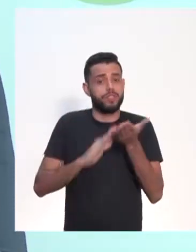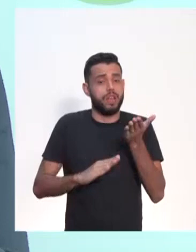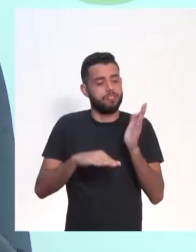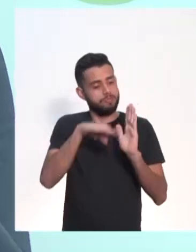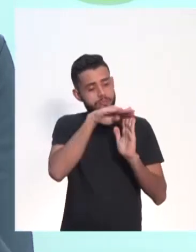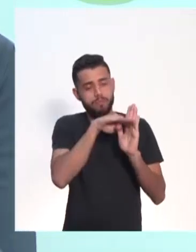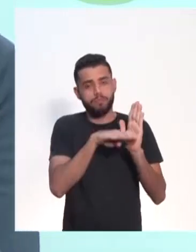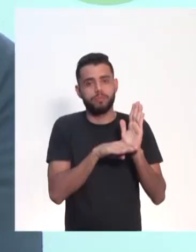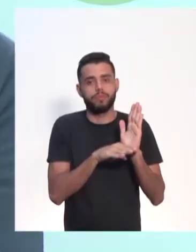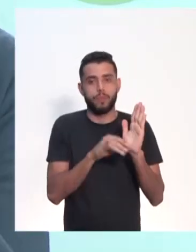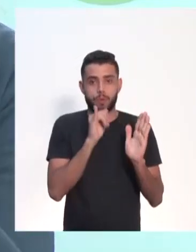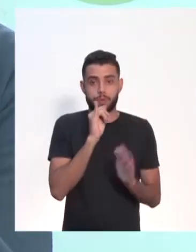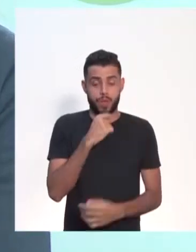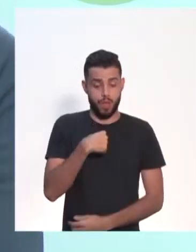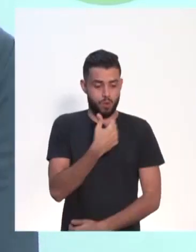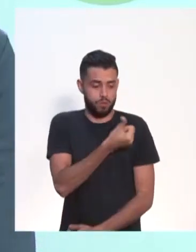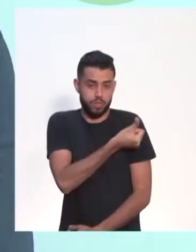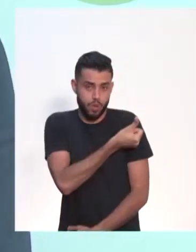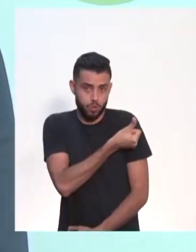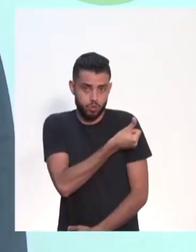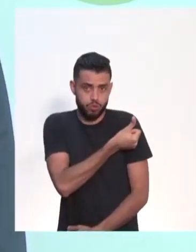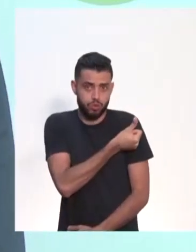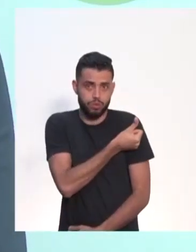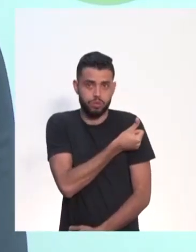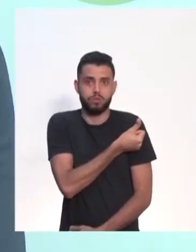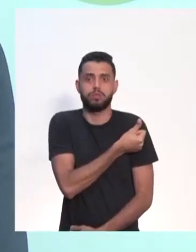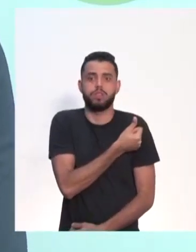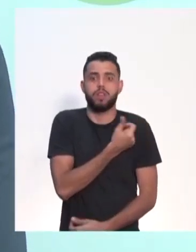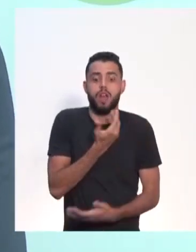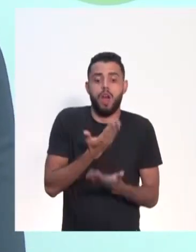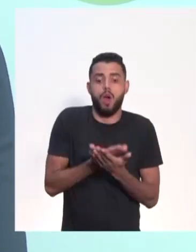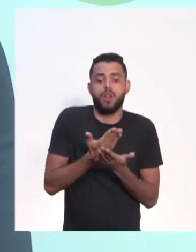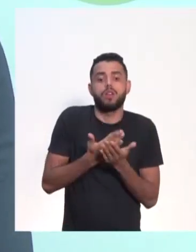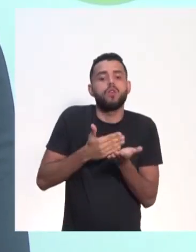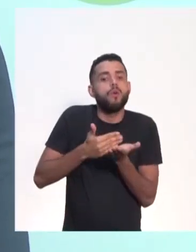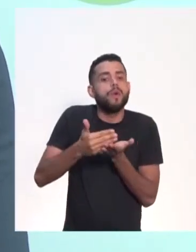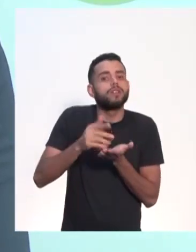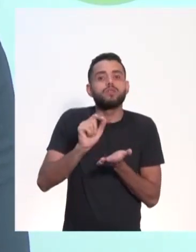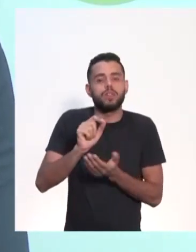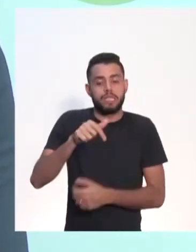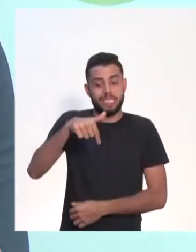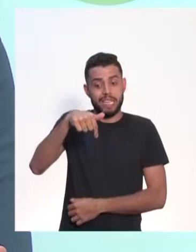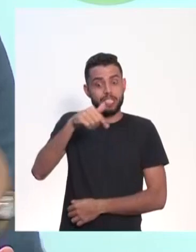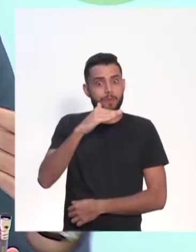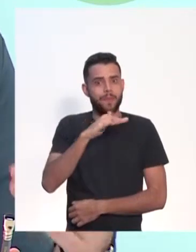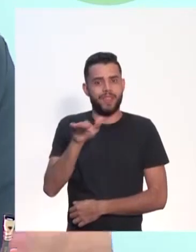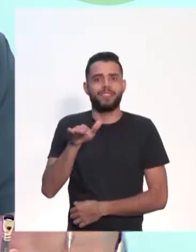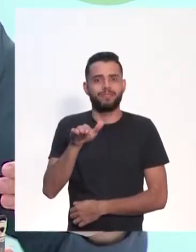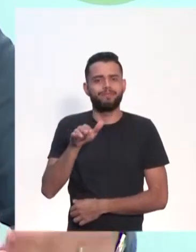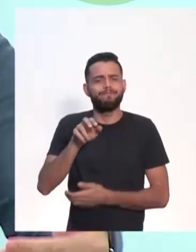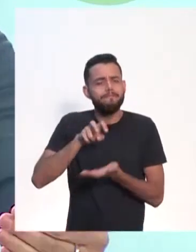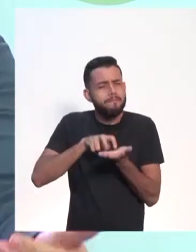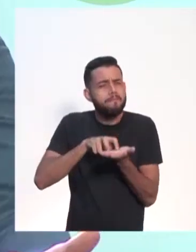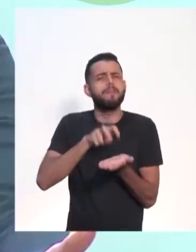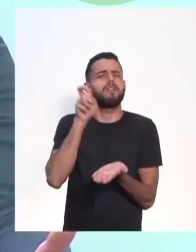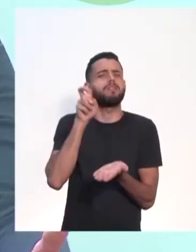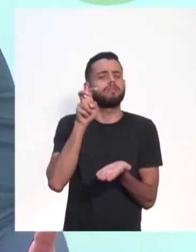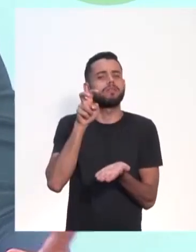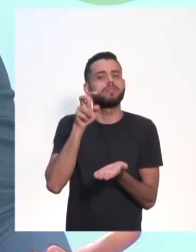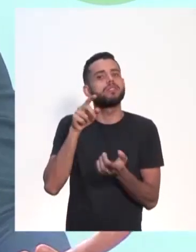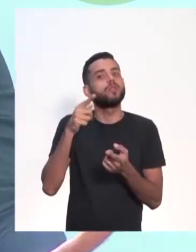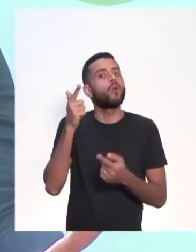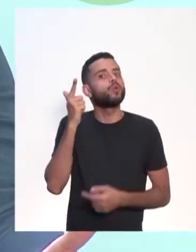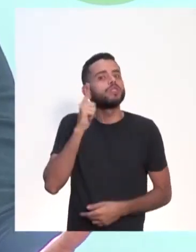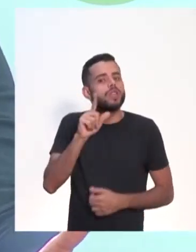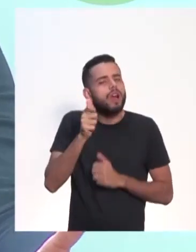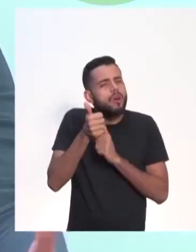eu estou no 6º ano, eu sei que a minha aula começa às 7h30 da manhã, é bem cedinho. Para que eu possa acompanhar os